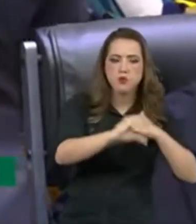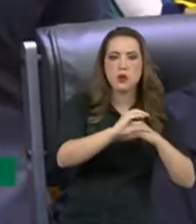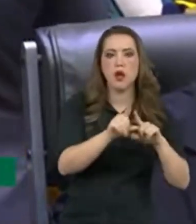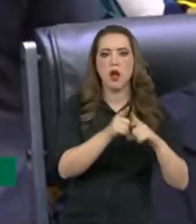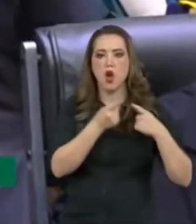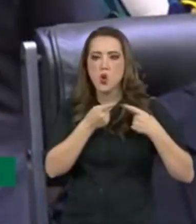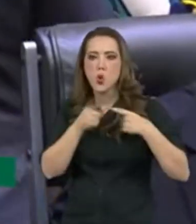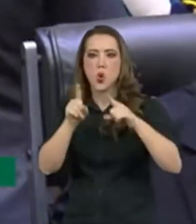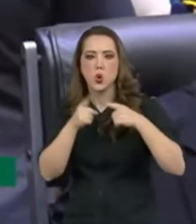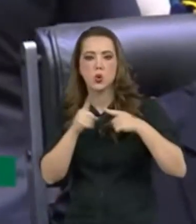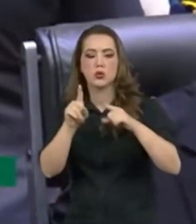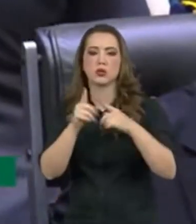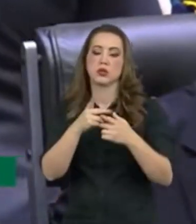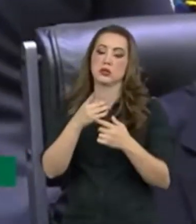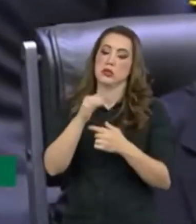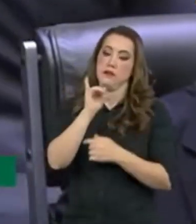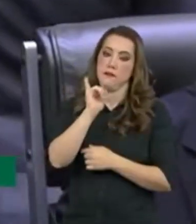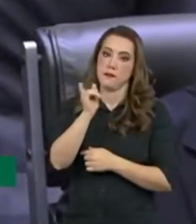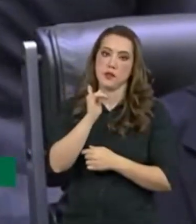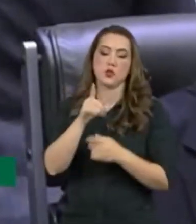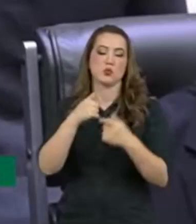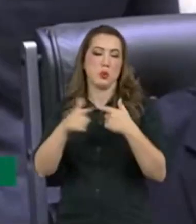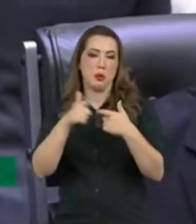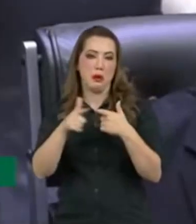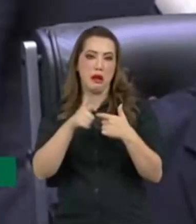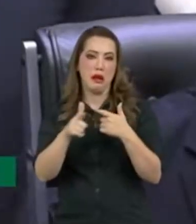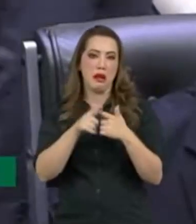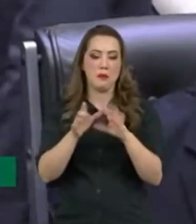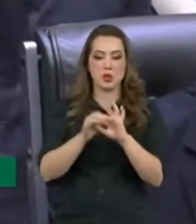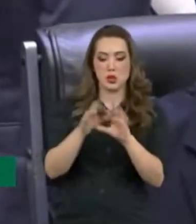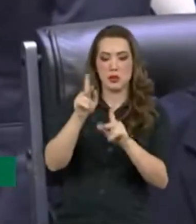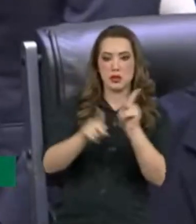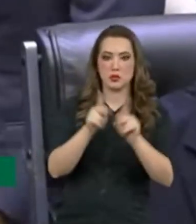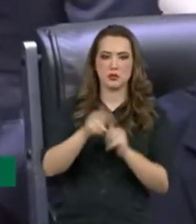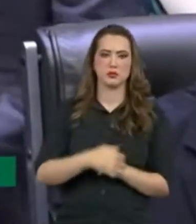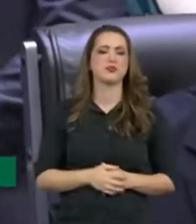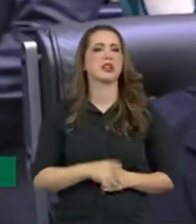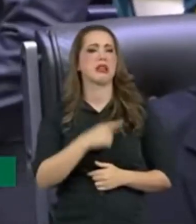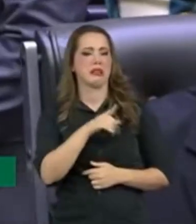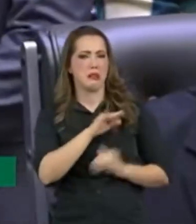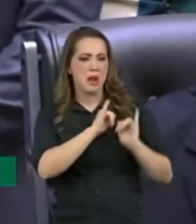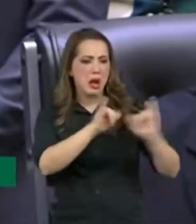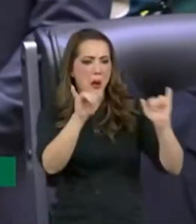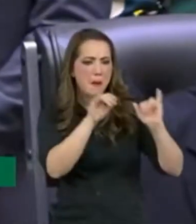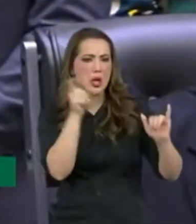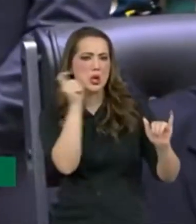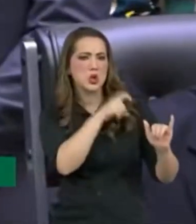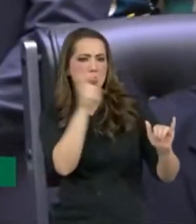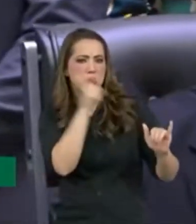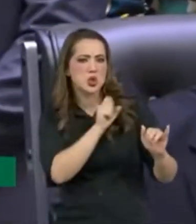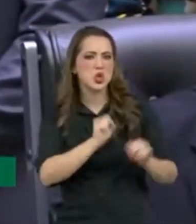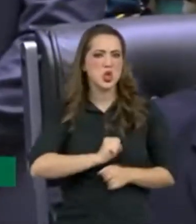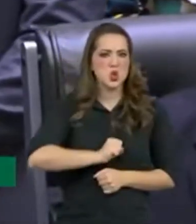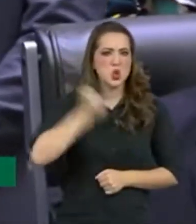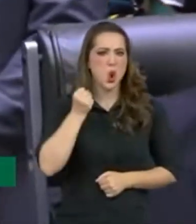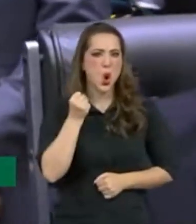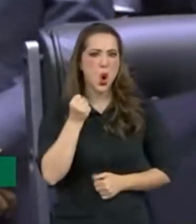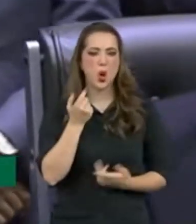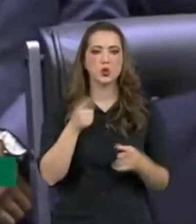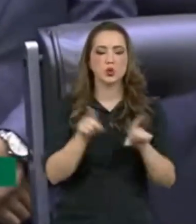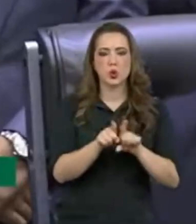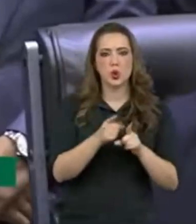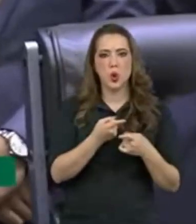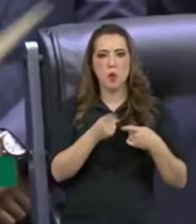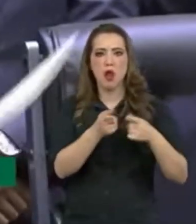ameaças à liberdade do povo, a mais abjeta campanha de mentiras e de ódio tramada para manipular